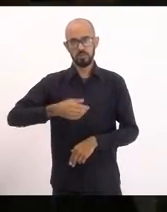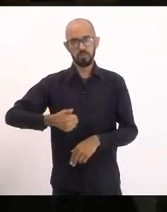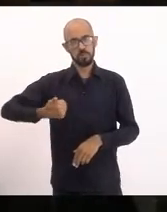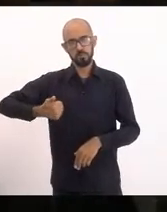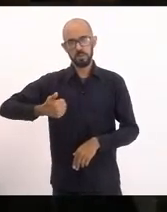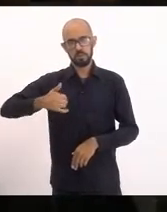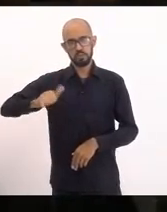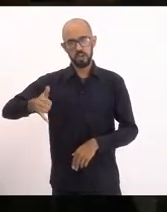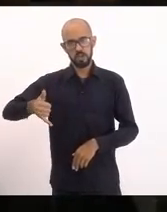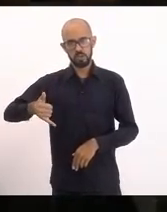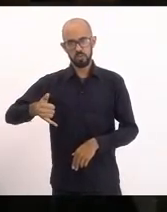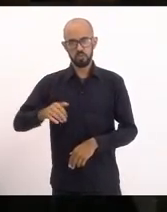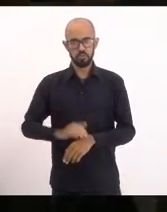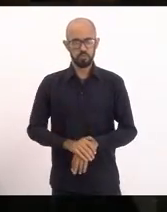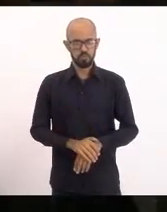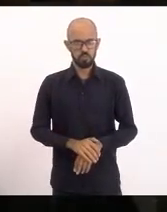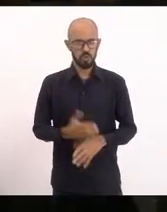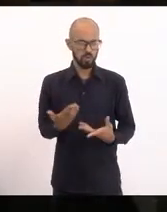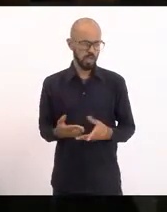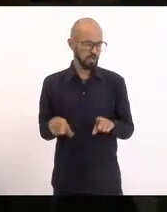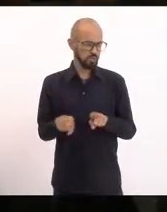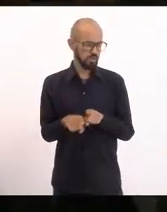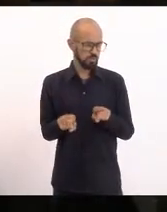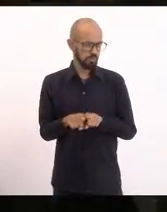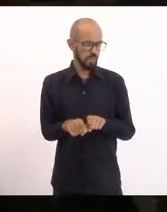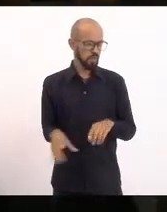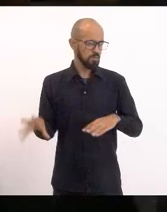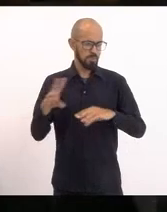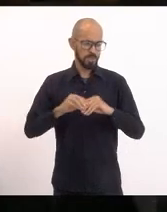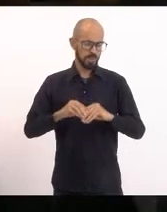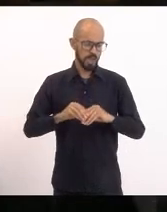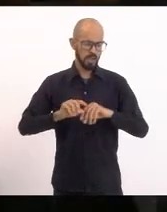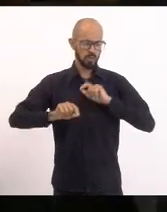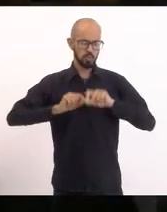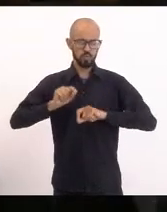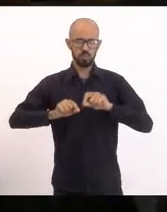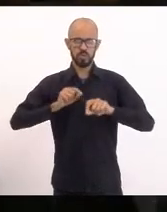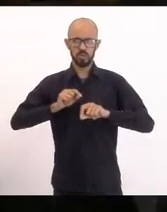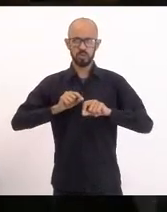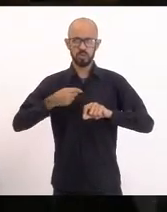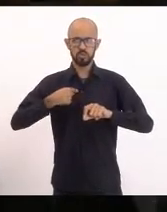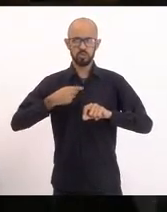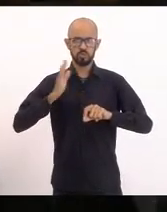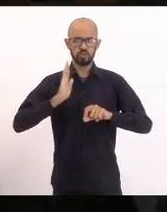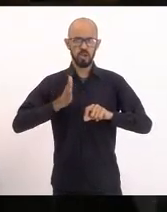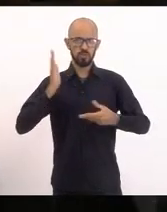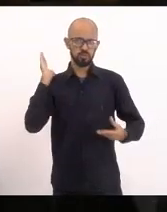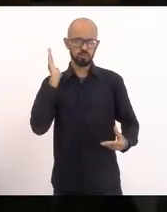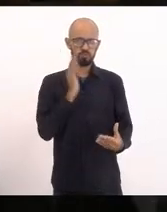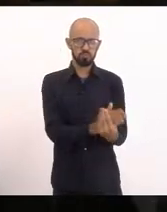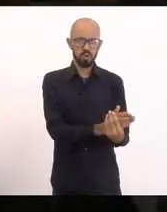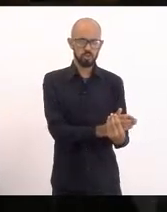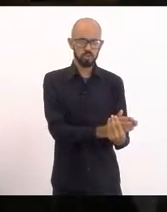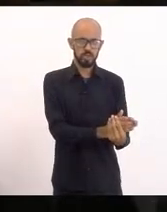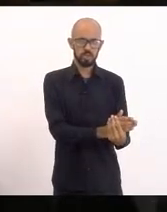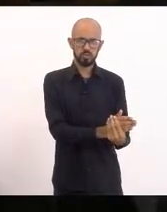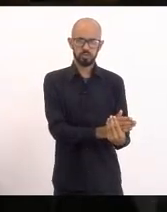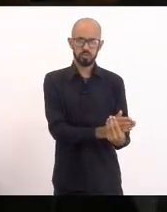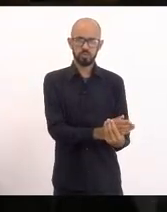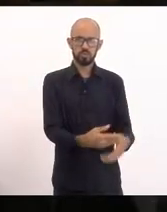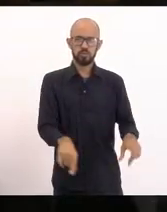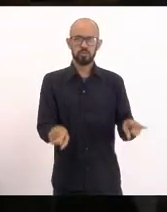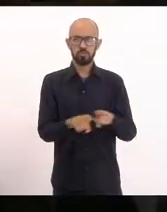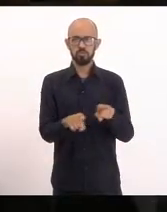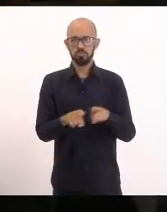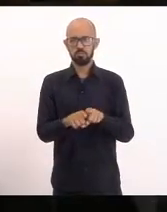janeiro. Queria registrar, senhor presidente, que já entrei com ação direta de inconstitucionalidade também